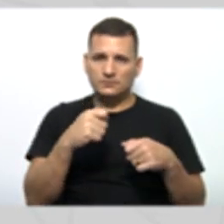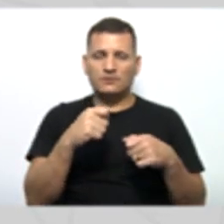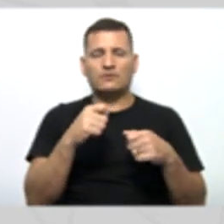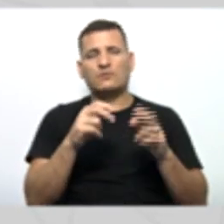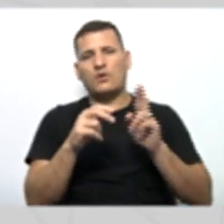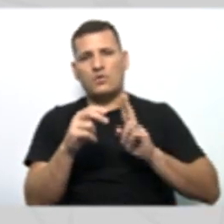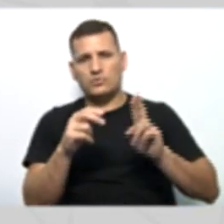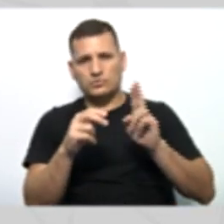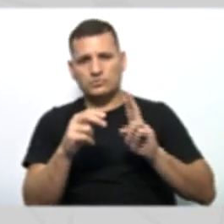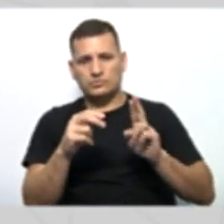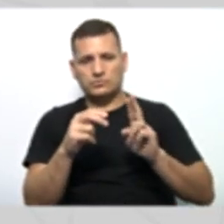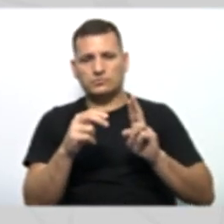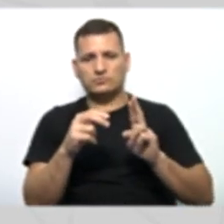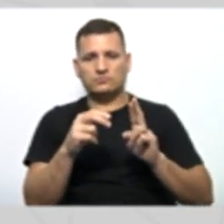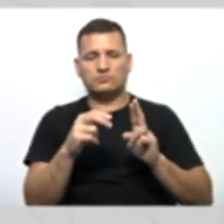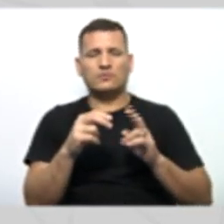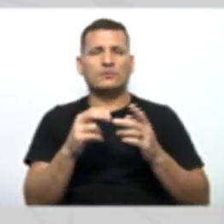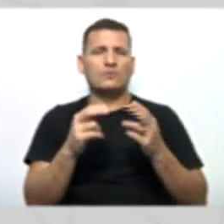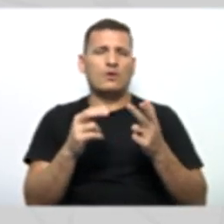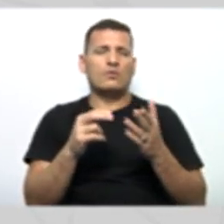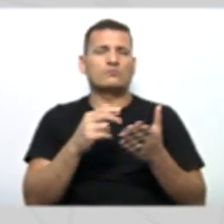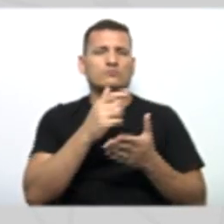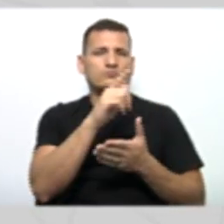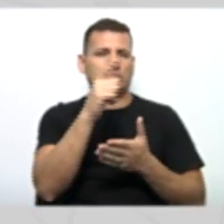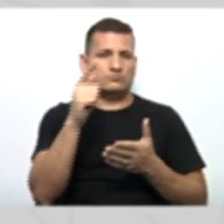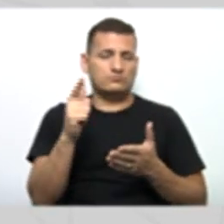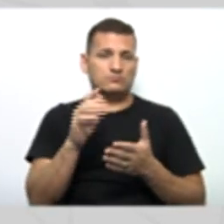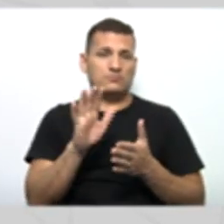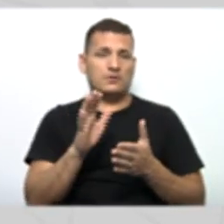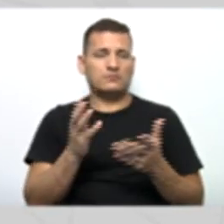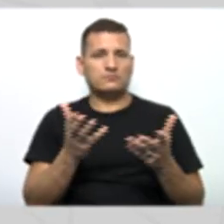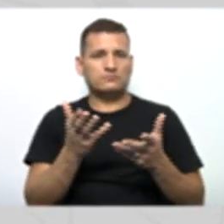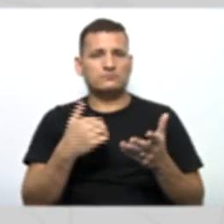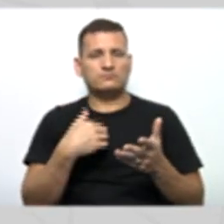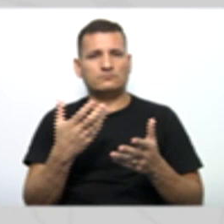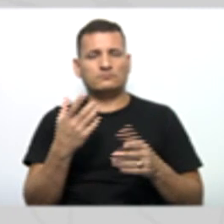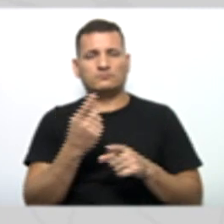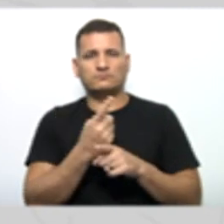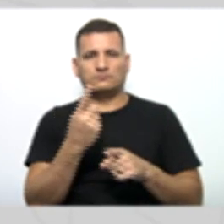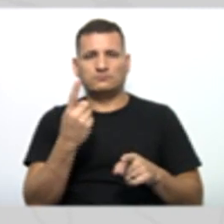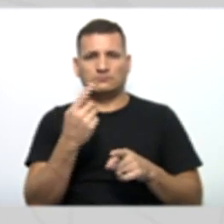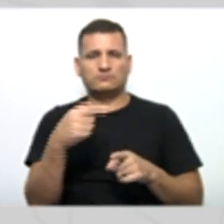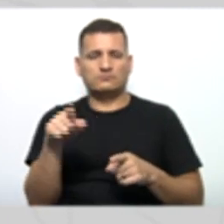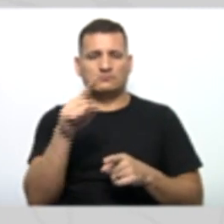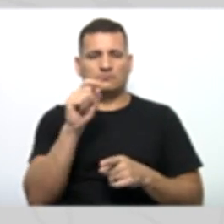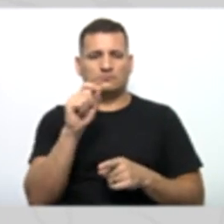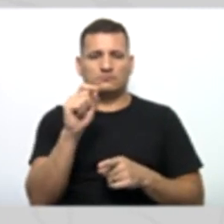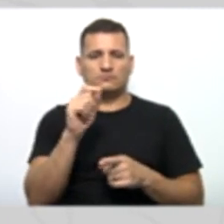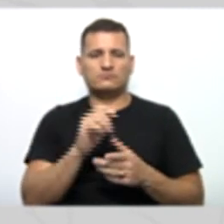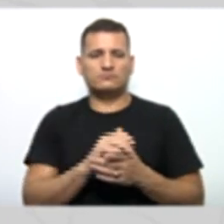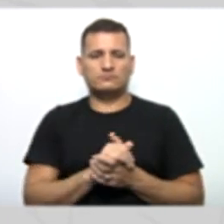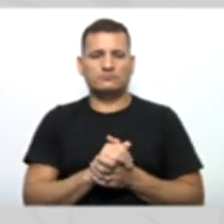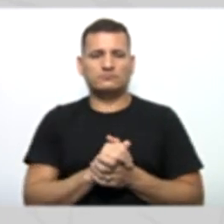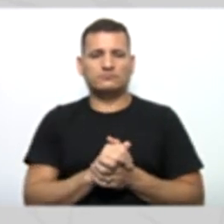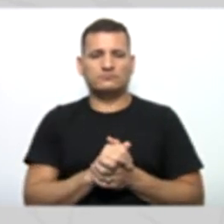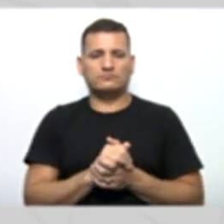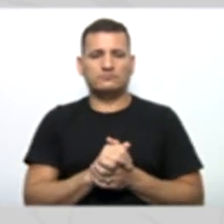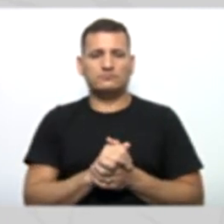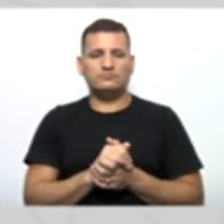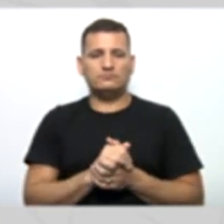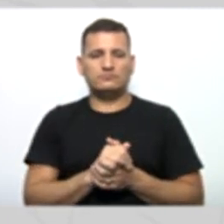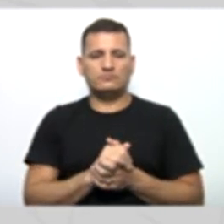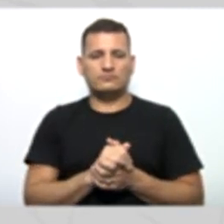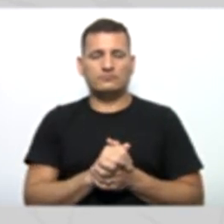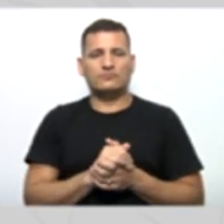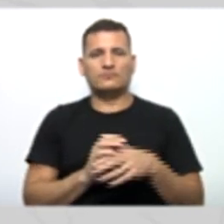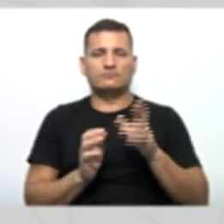Gente, assim como outras, mas o que eu quero que vocês identifiquem agora é isso, ó, quando identificar principalmente